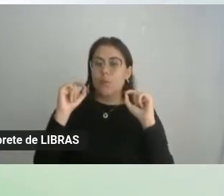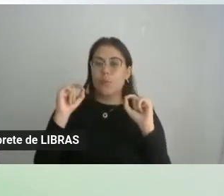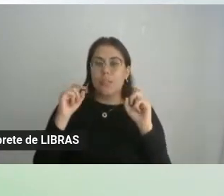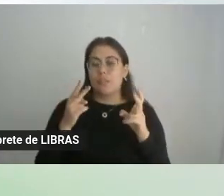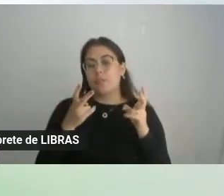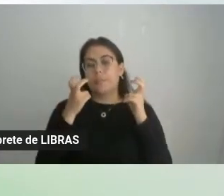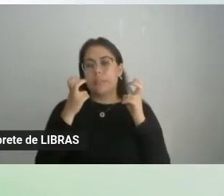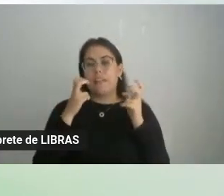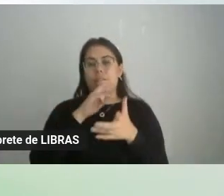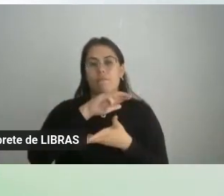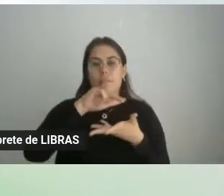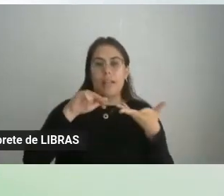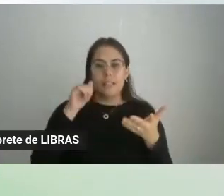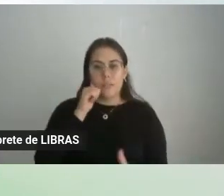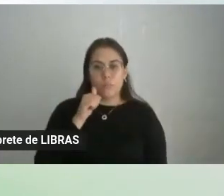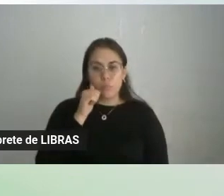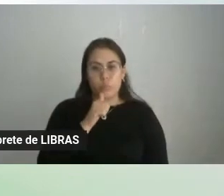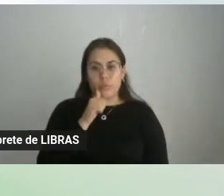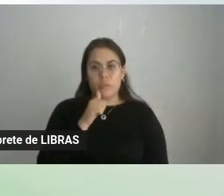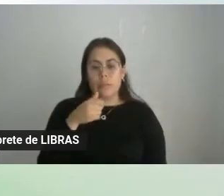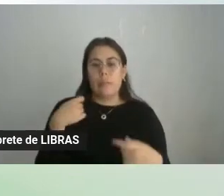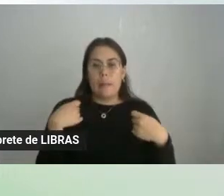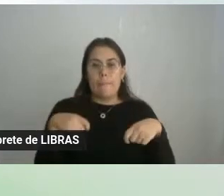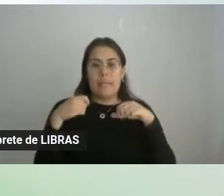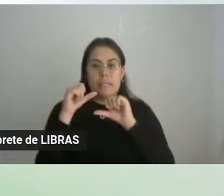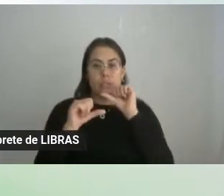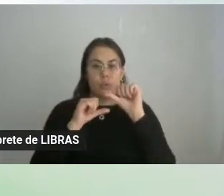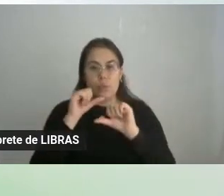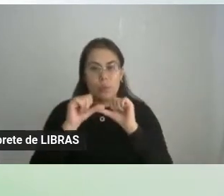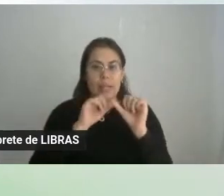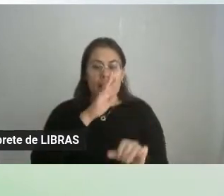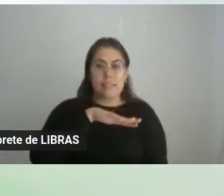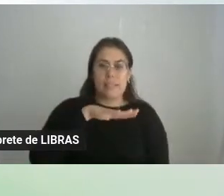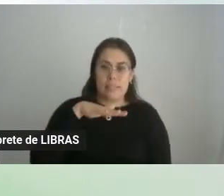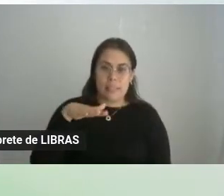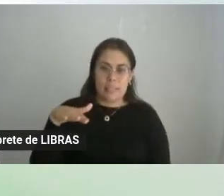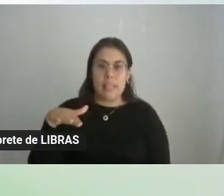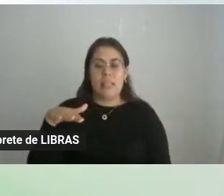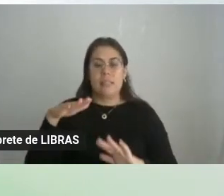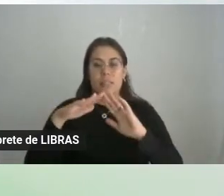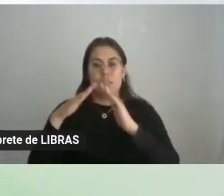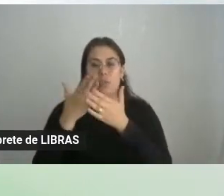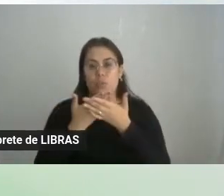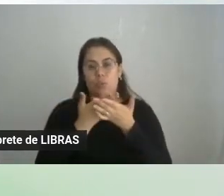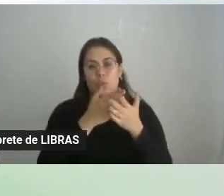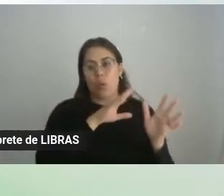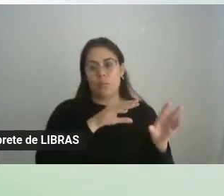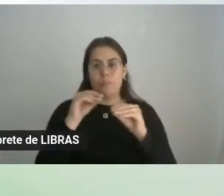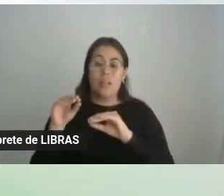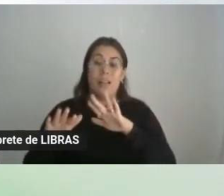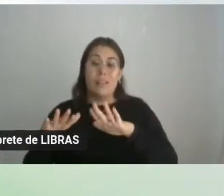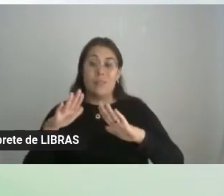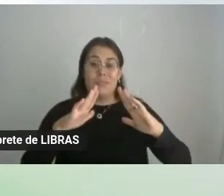muitas precisam trocar a criança de escola de uma hora para outra. Algumas têm que ir para casa-abrigo, onde a criança sai